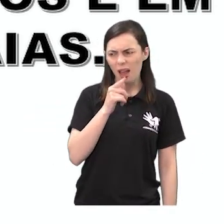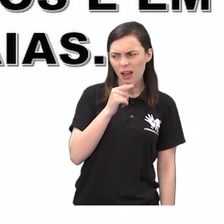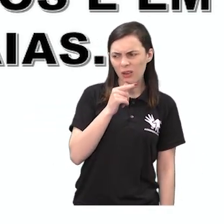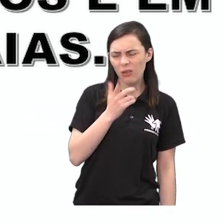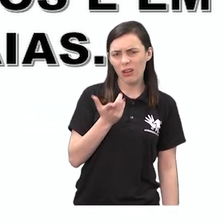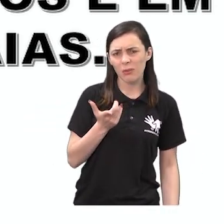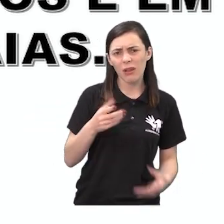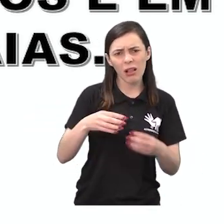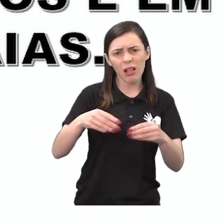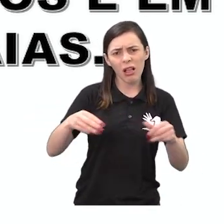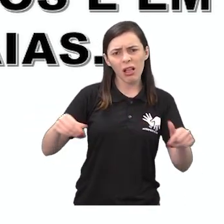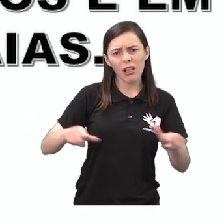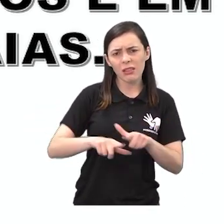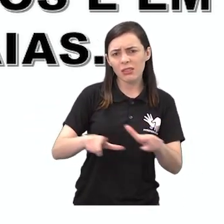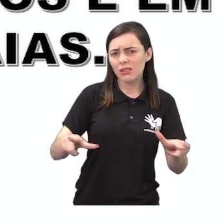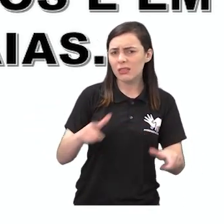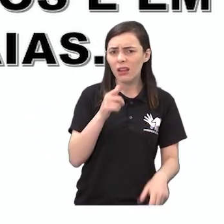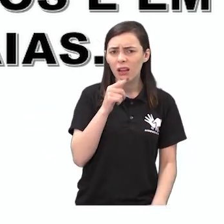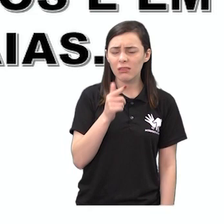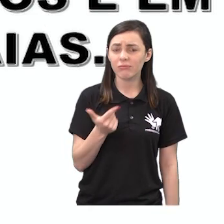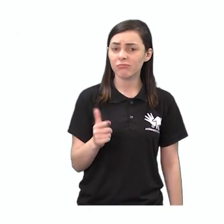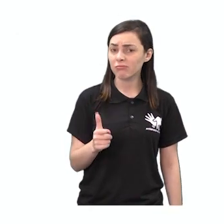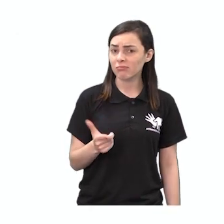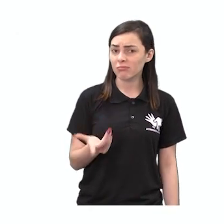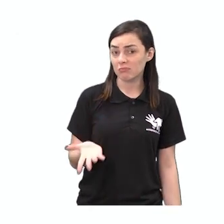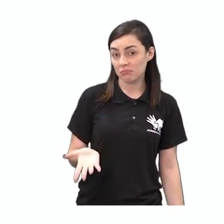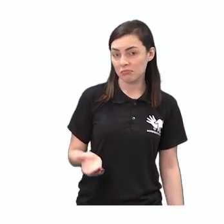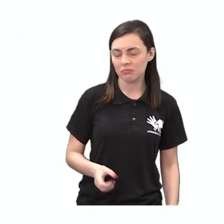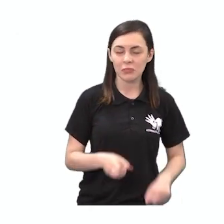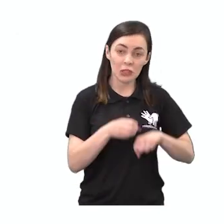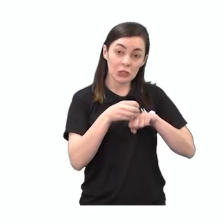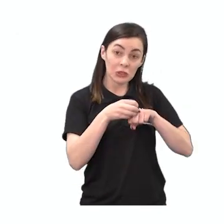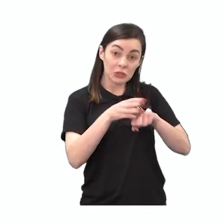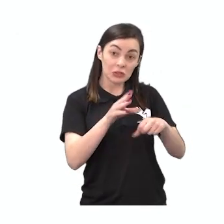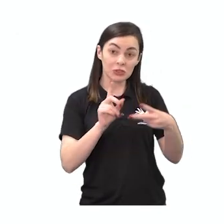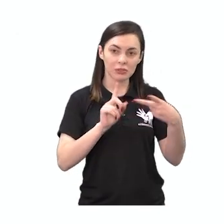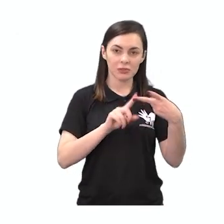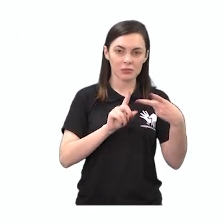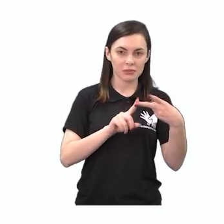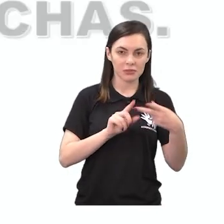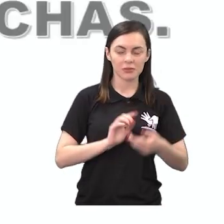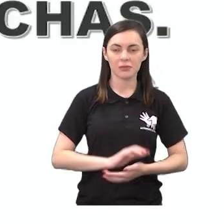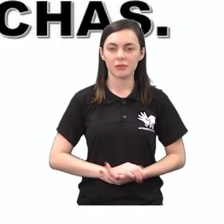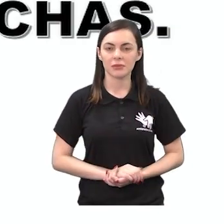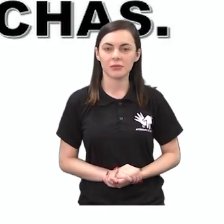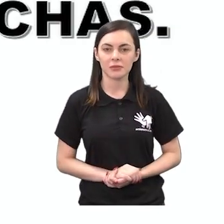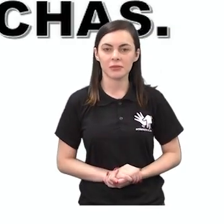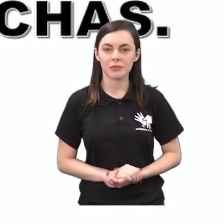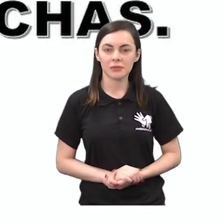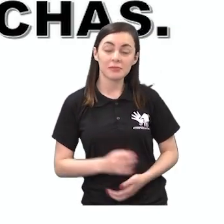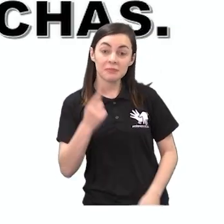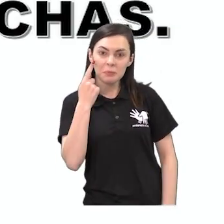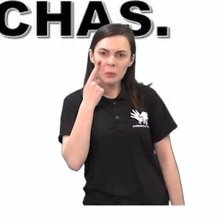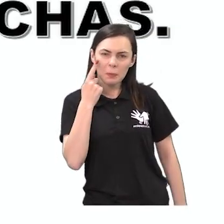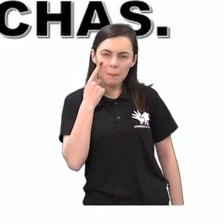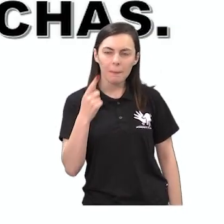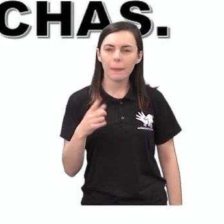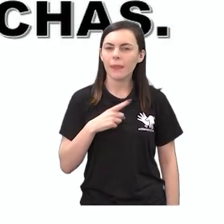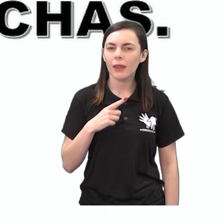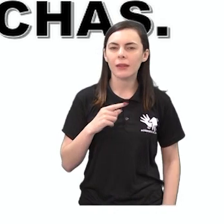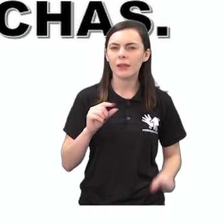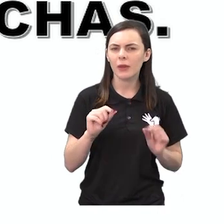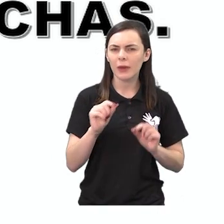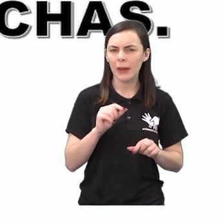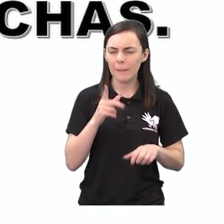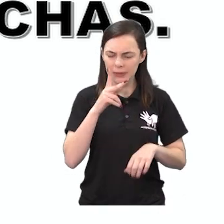Água? É, mas deserto não tem água, né? Vamos continuar. Dica número 2. Vamos lá. Olha lá, geralmente